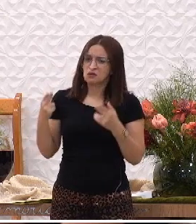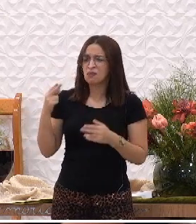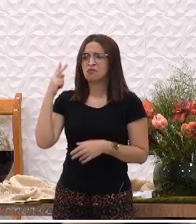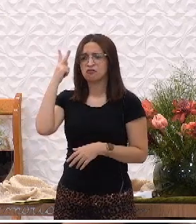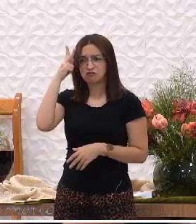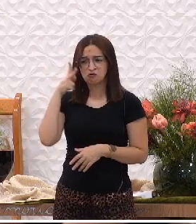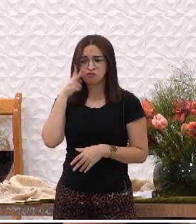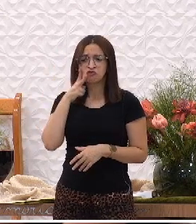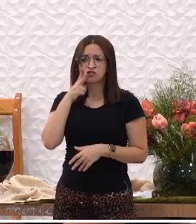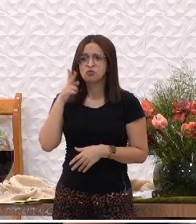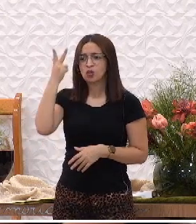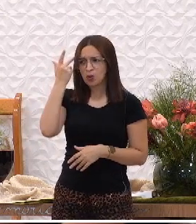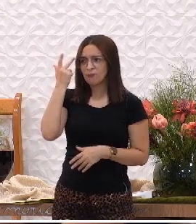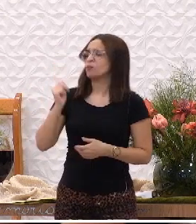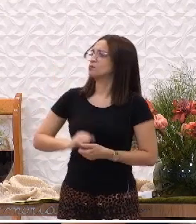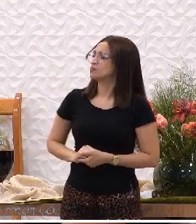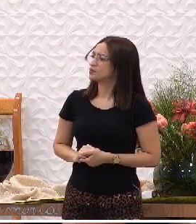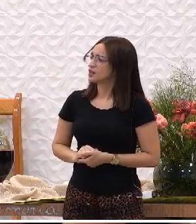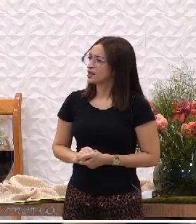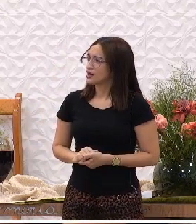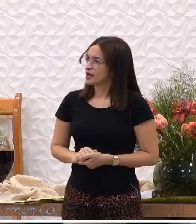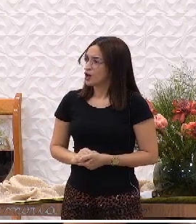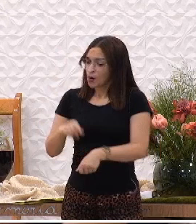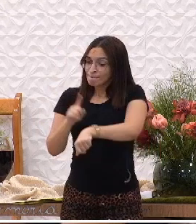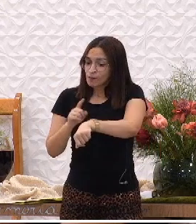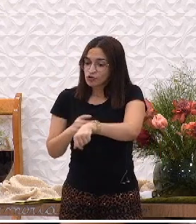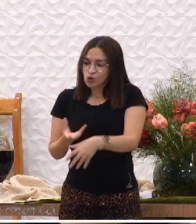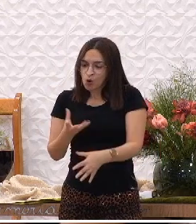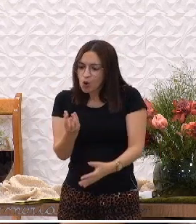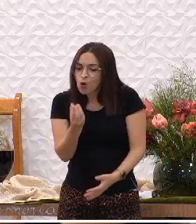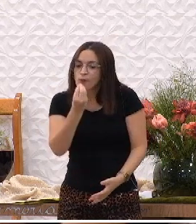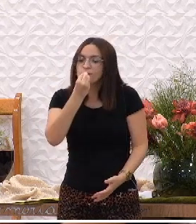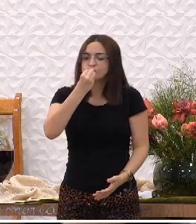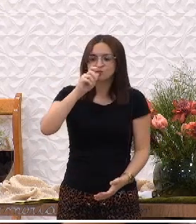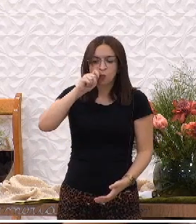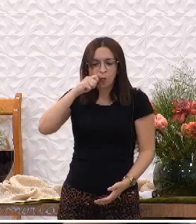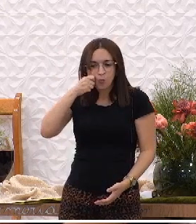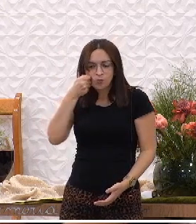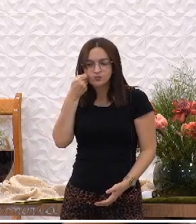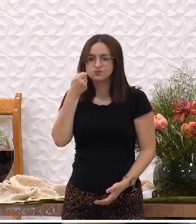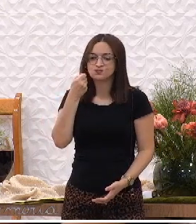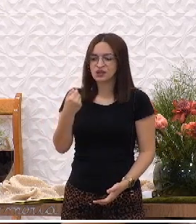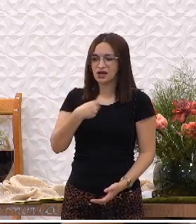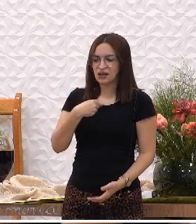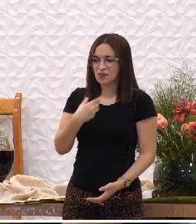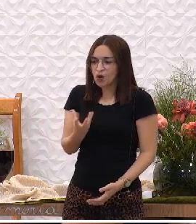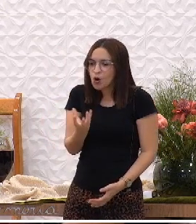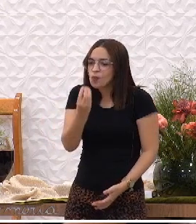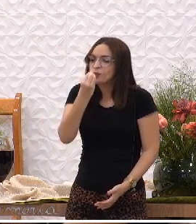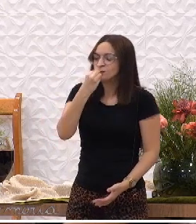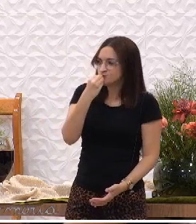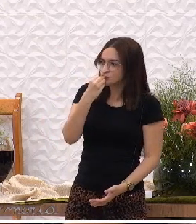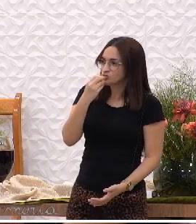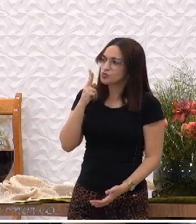quando eu como pão ou quando eu bebo vinho, eu estou comendo de verdade pão e vinho, porque eles não deixaram de ser